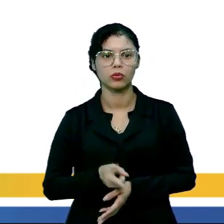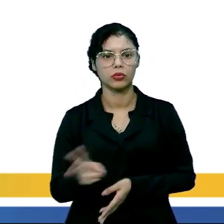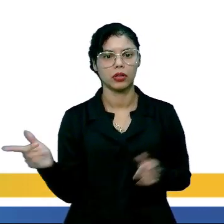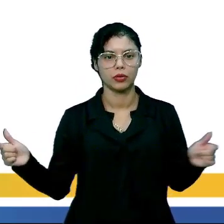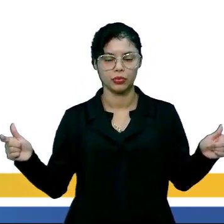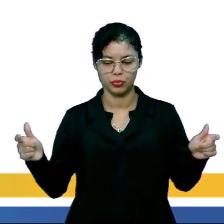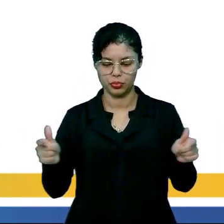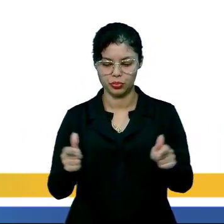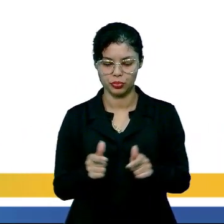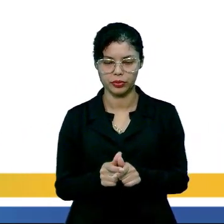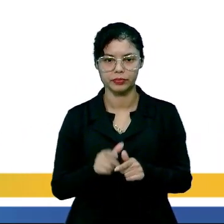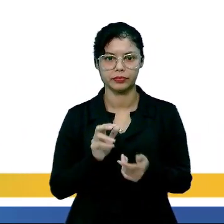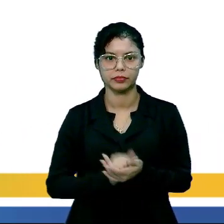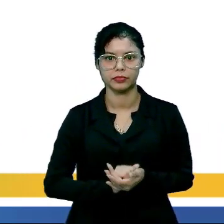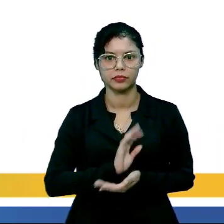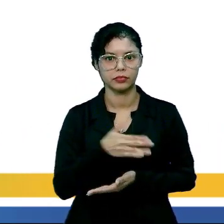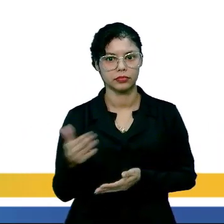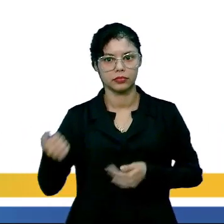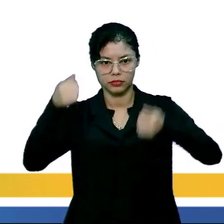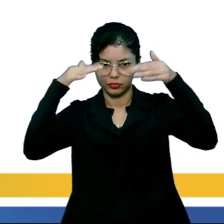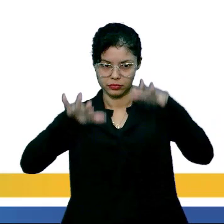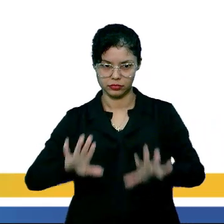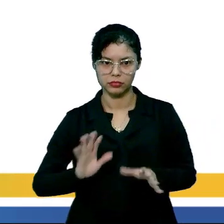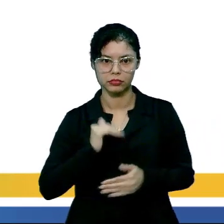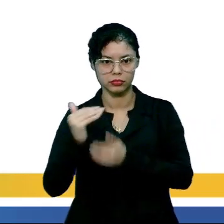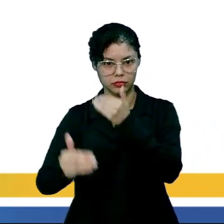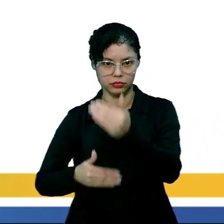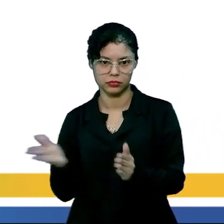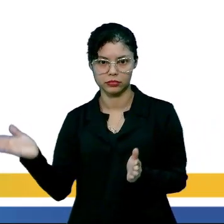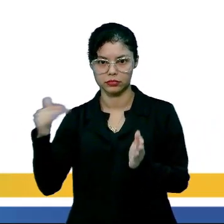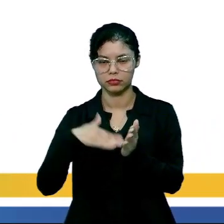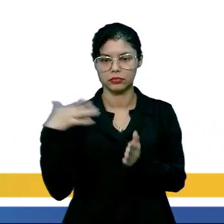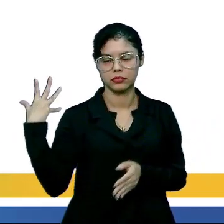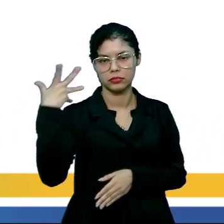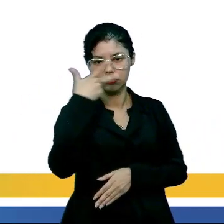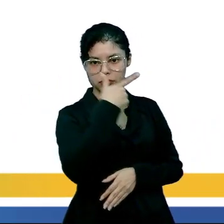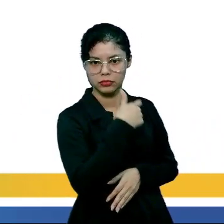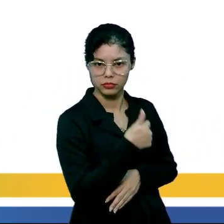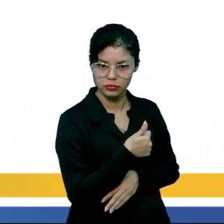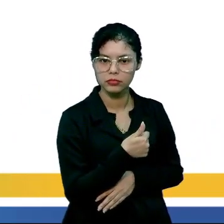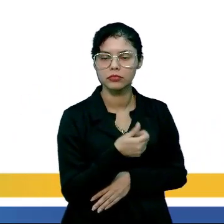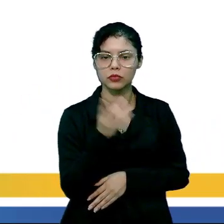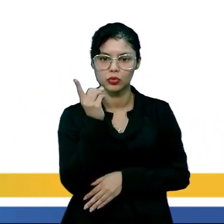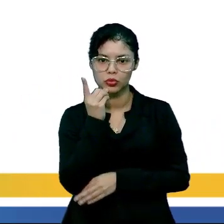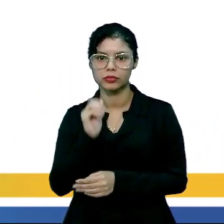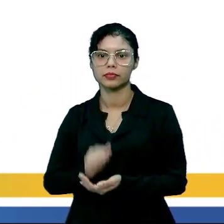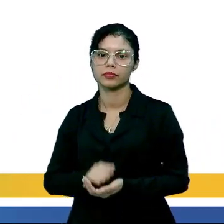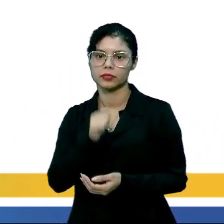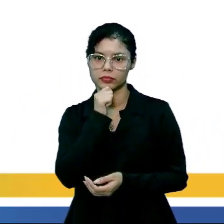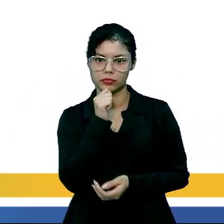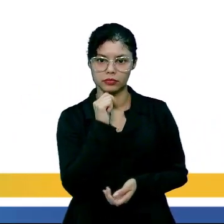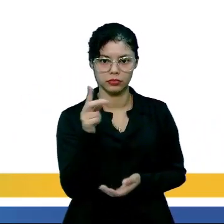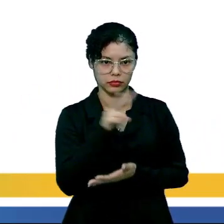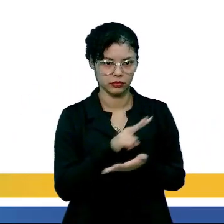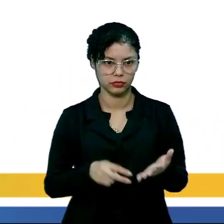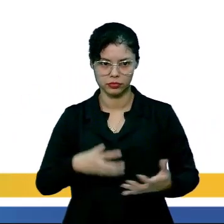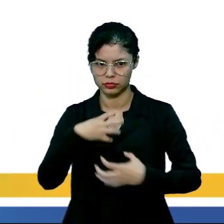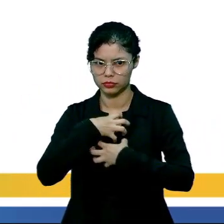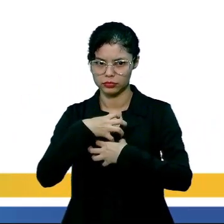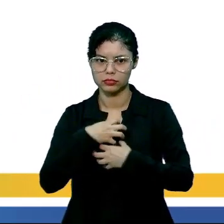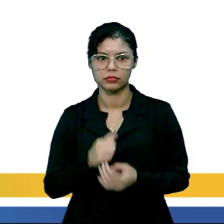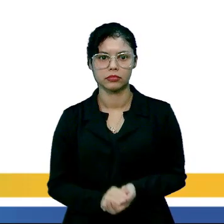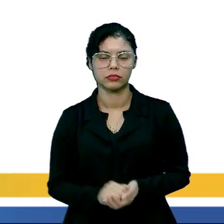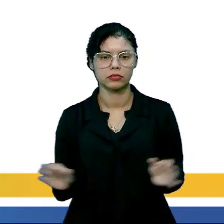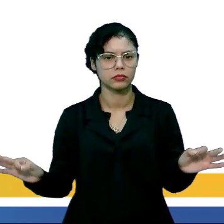irão gradualmente diminuindo, enquanto as de naturalismo irão se desenvolvendo. até que, um belo dia, sem que o leitor